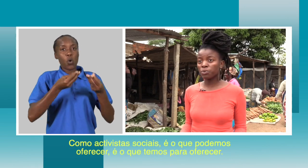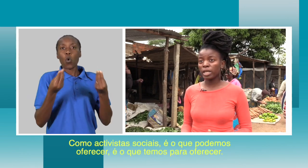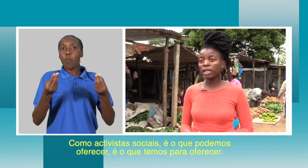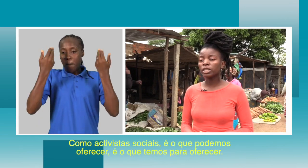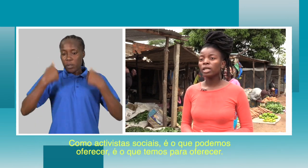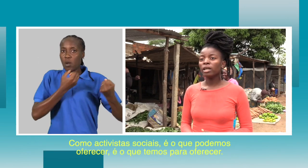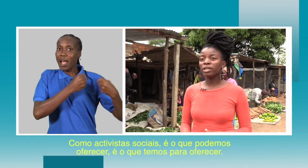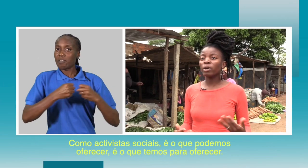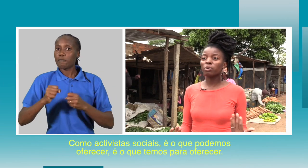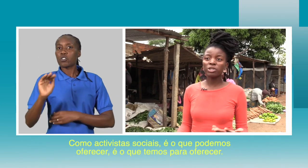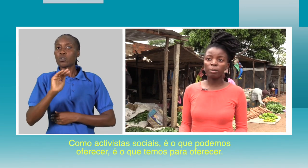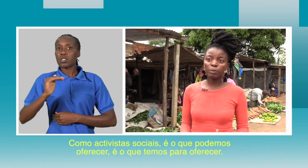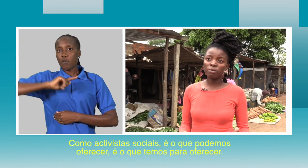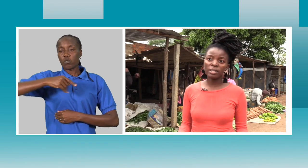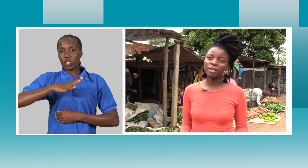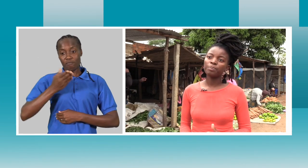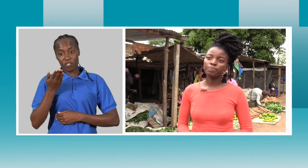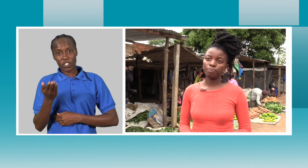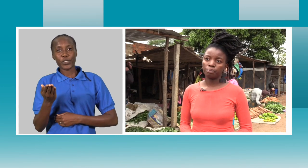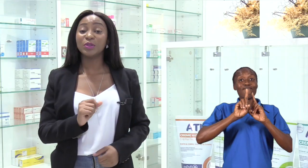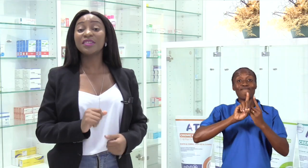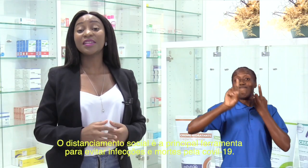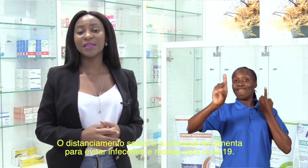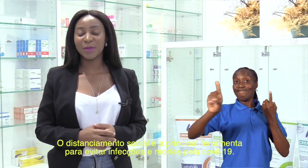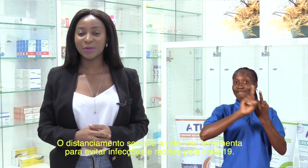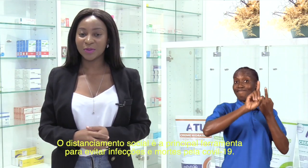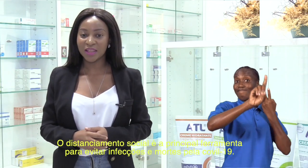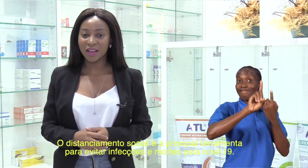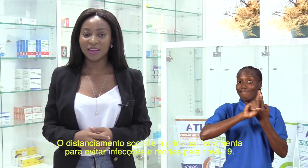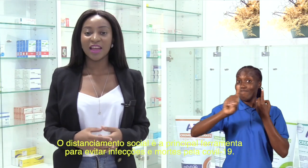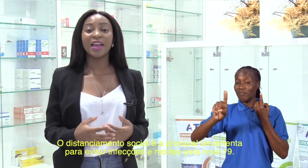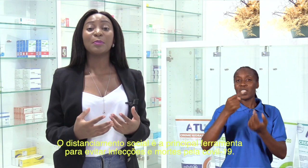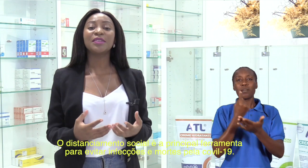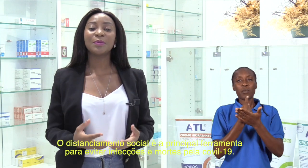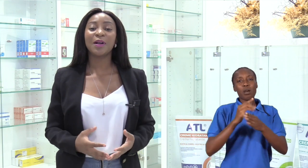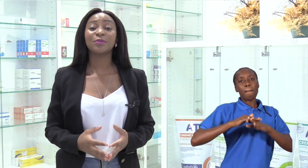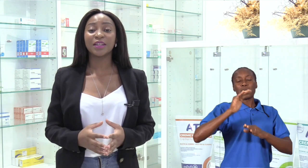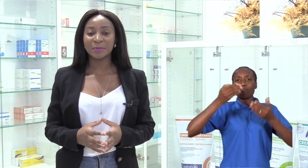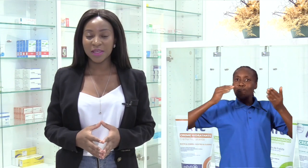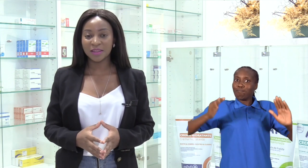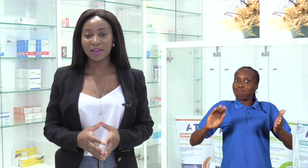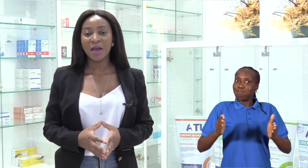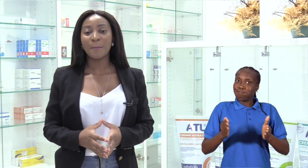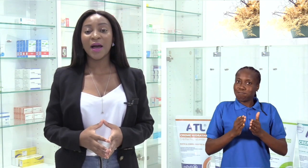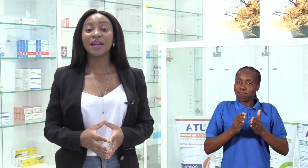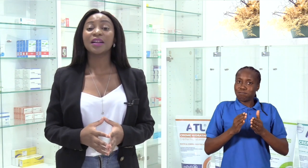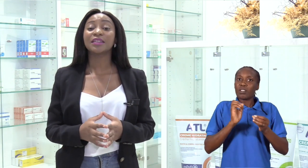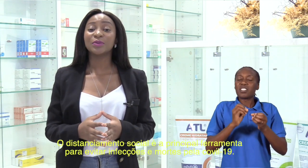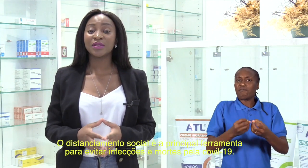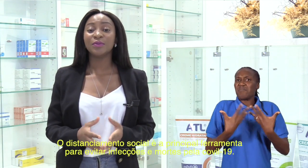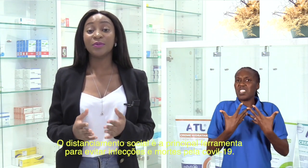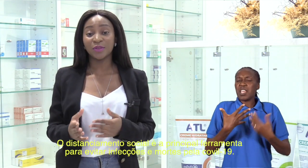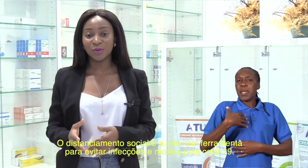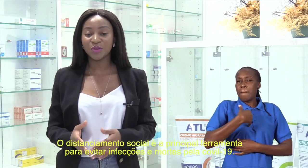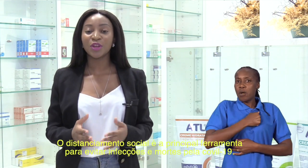como ativistas sociais. Isto é o que nós temos para oferecer. O distanciamento social é a principal ferramenta para